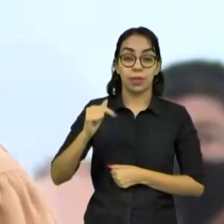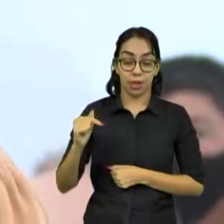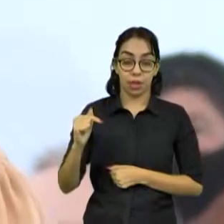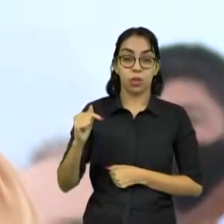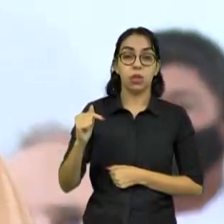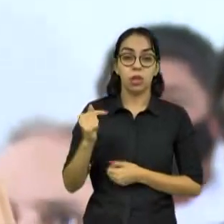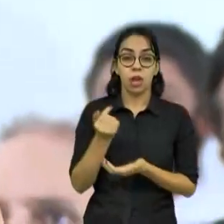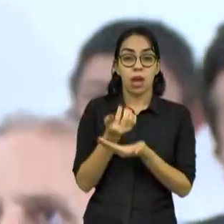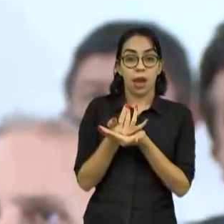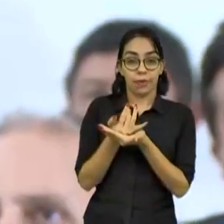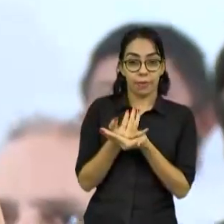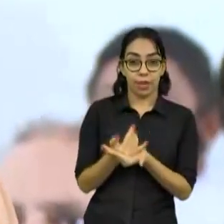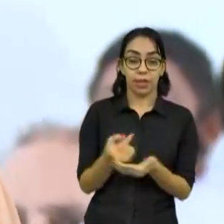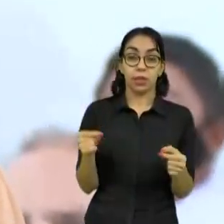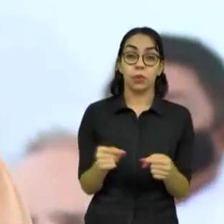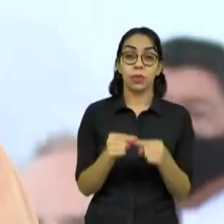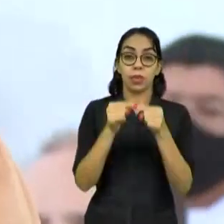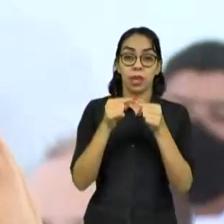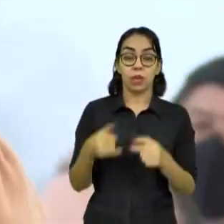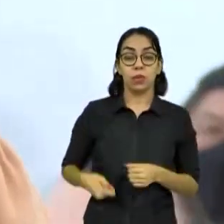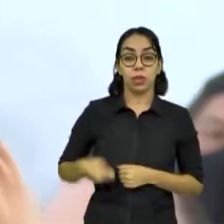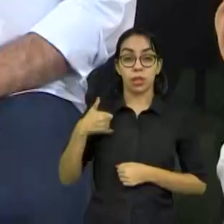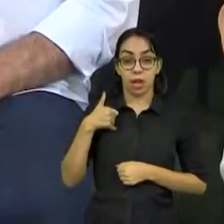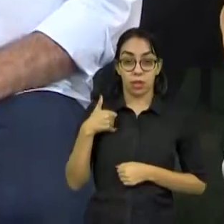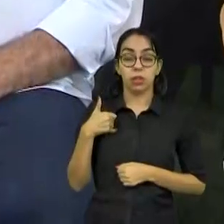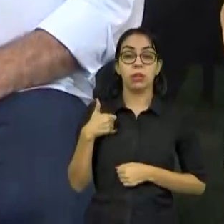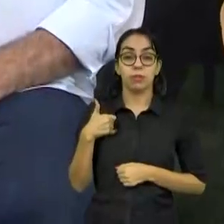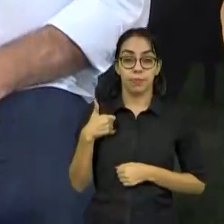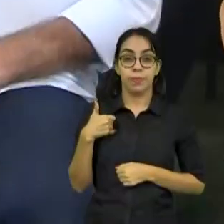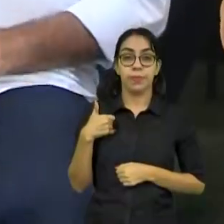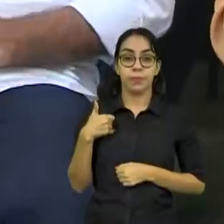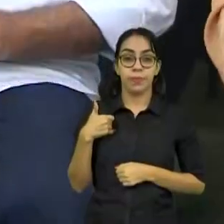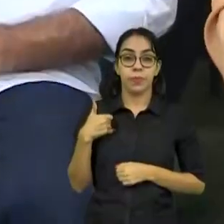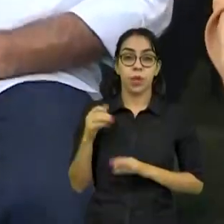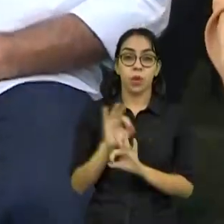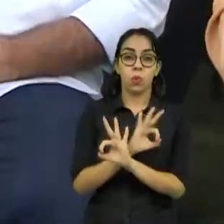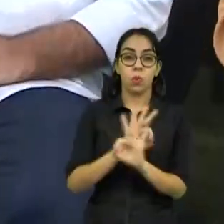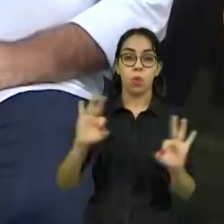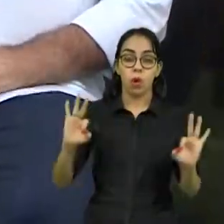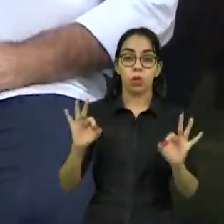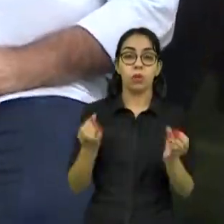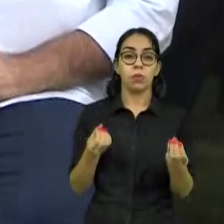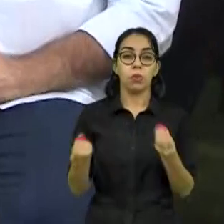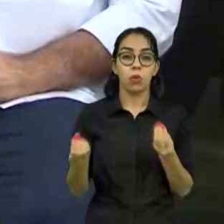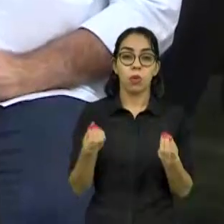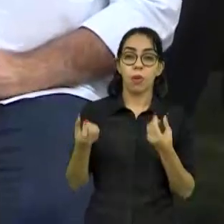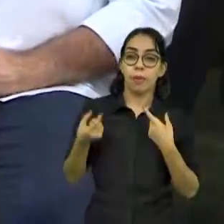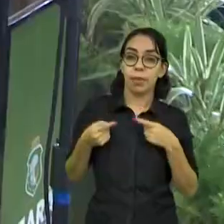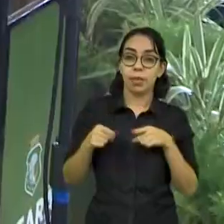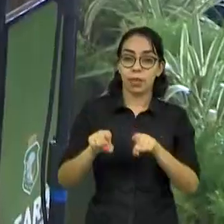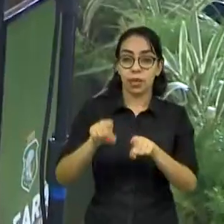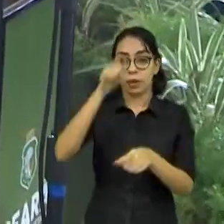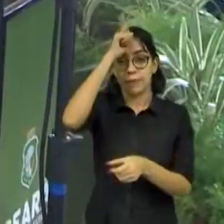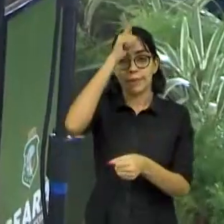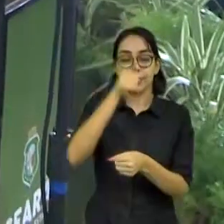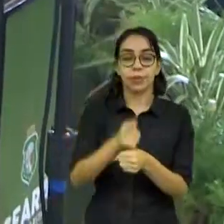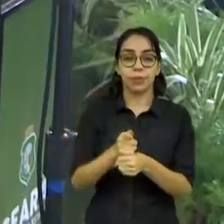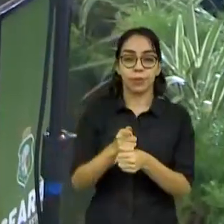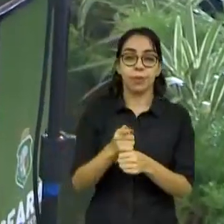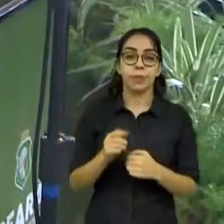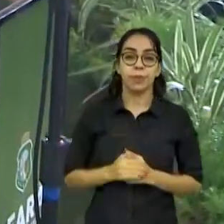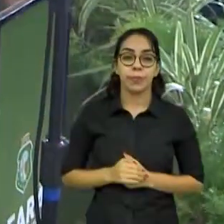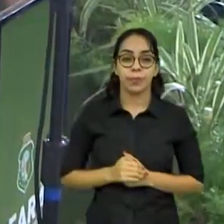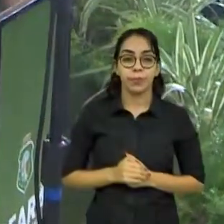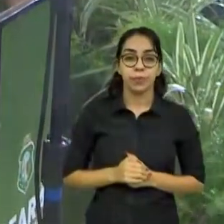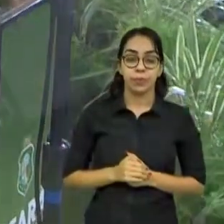Certa representa um marco da educação para o Estado e na parceria entre gestores estaduais e municipais. A meta, a princípio,